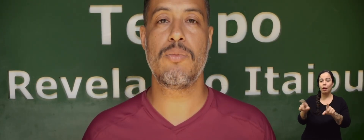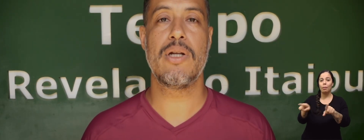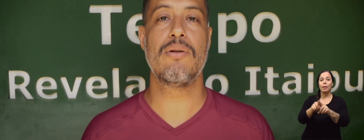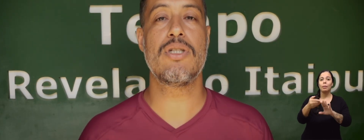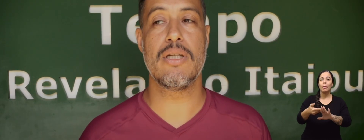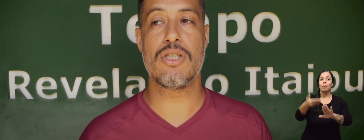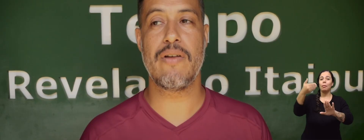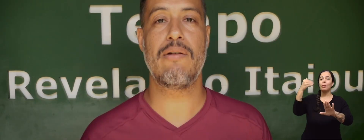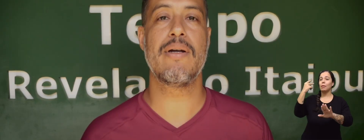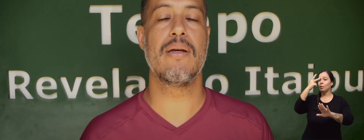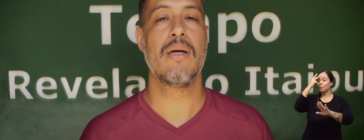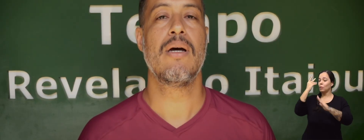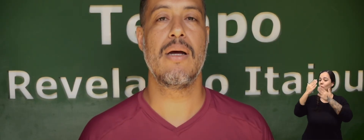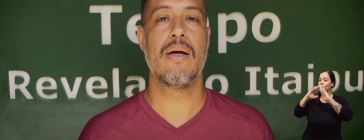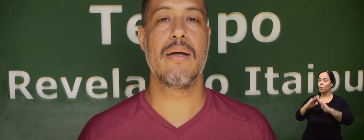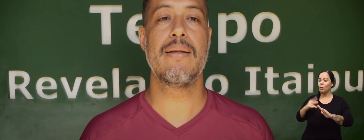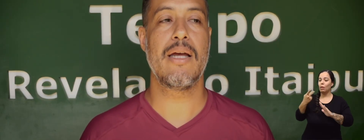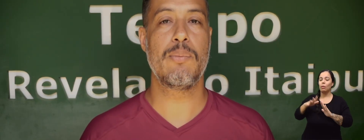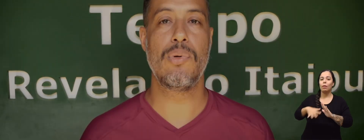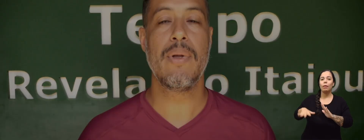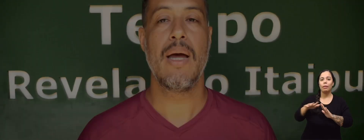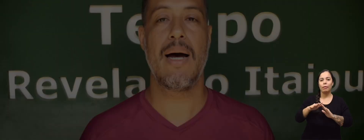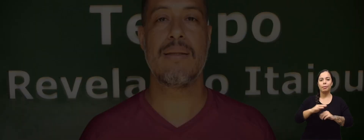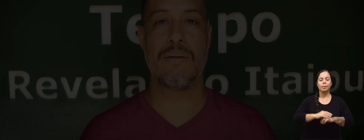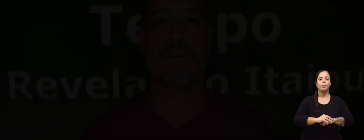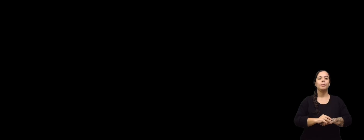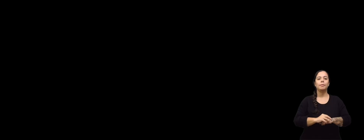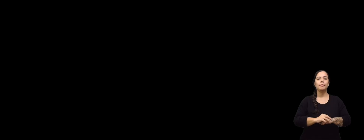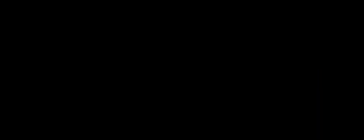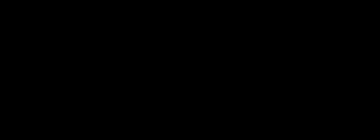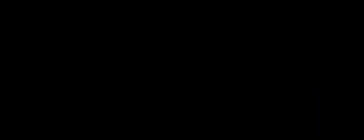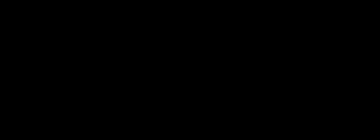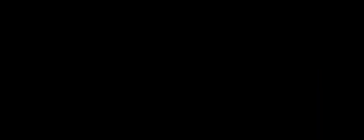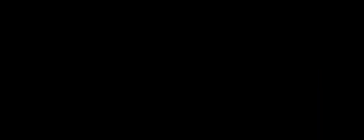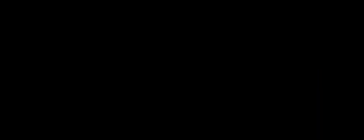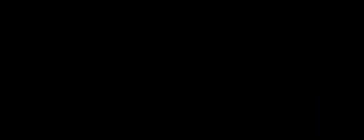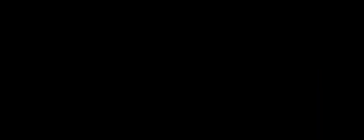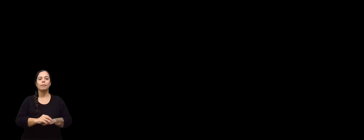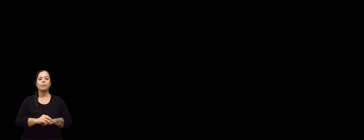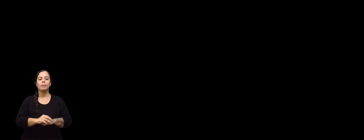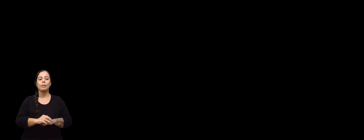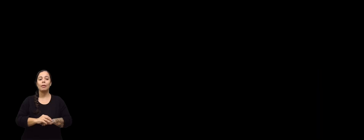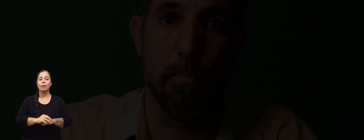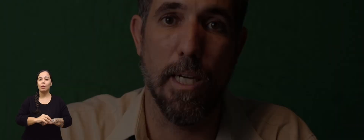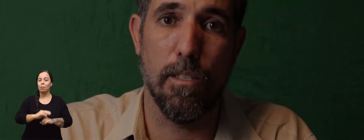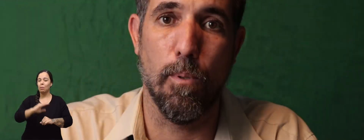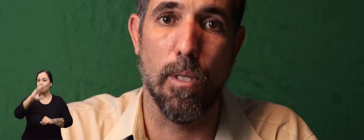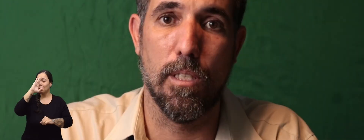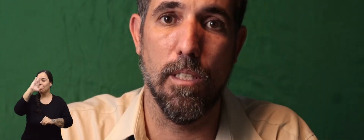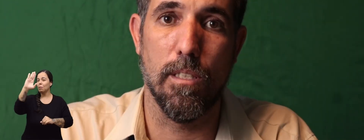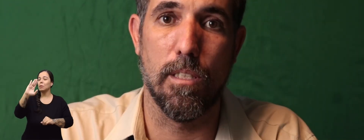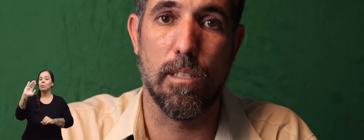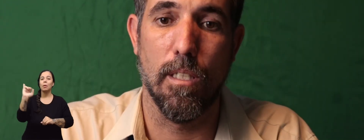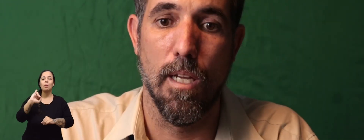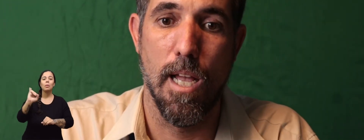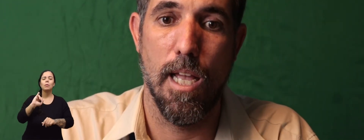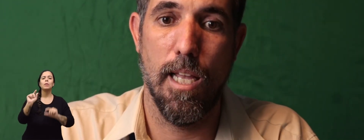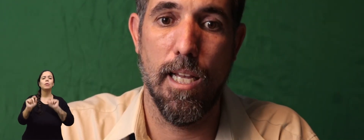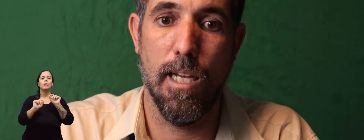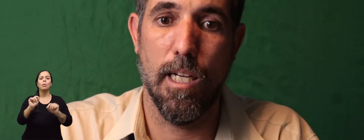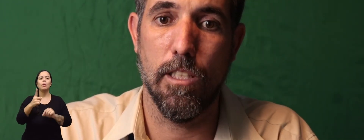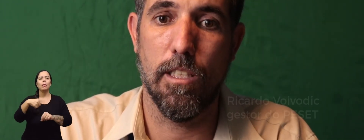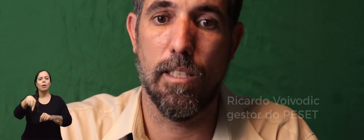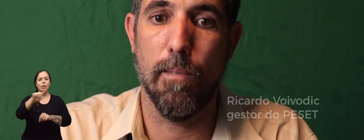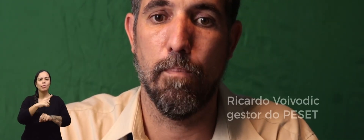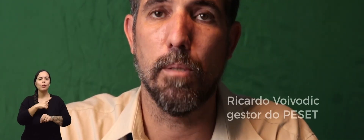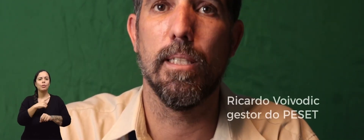falar dos moradores que estiveram aqui em Itaipu há tanto tempo. Uma das coisas mais importantes